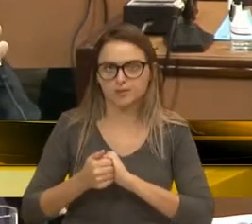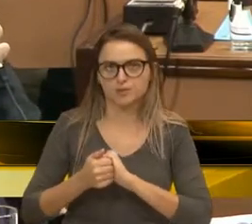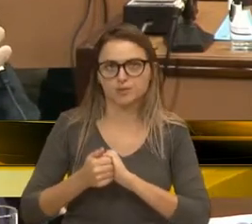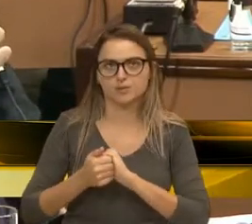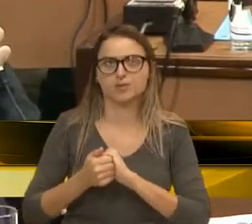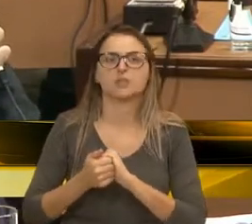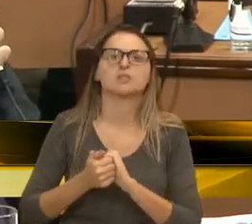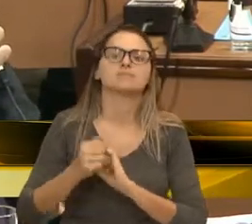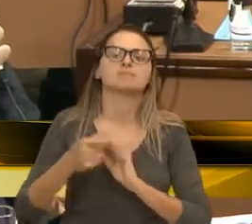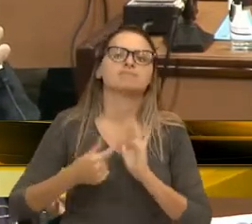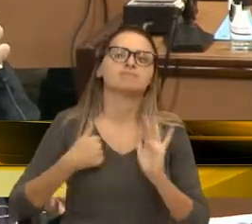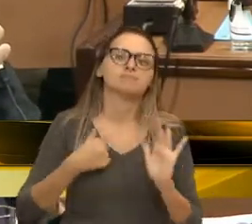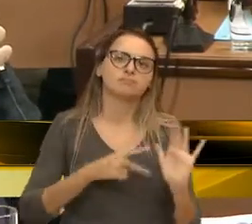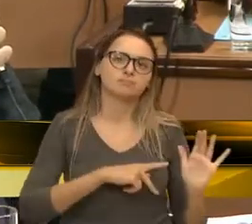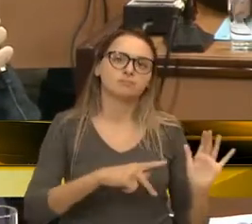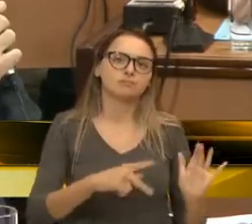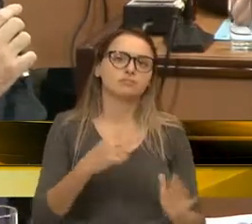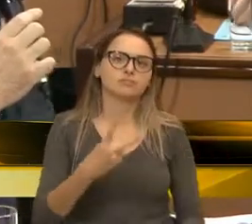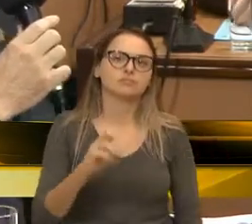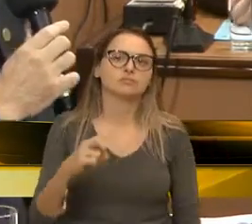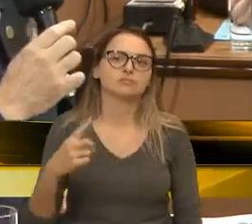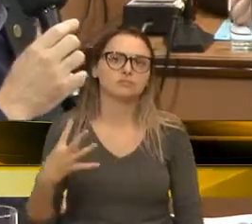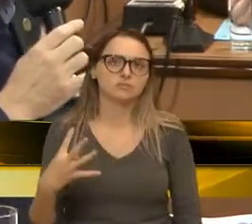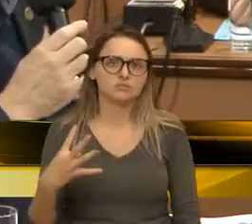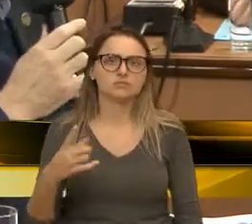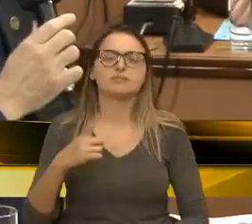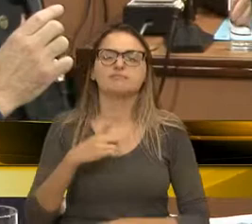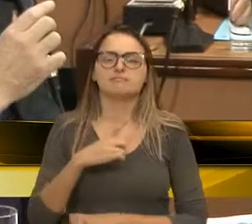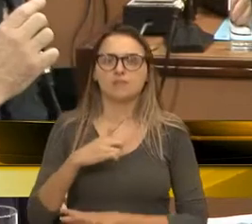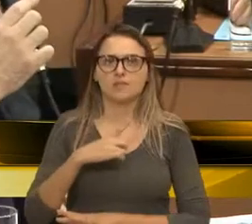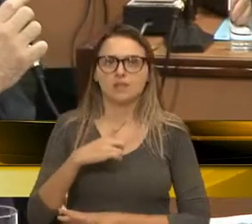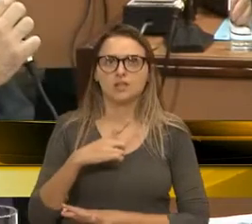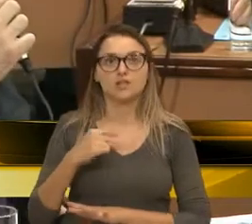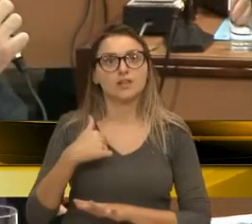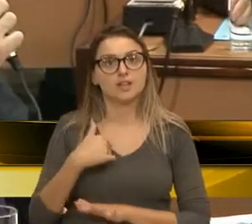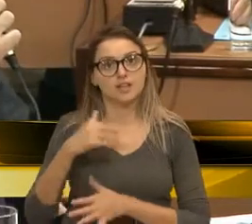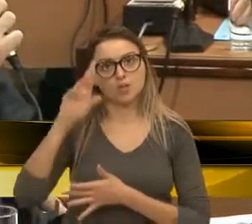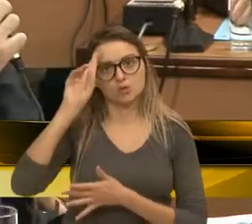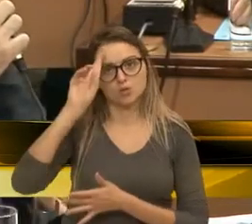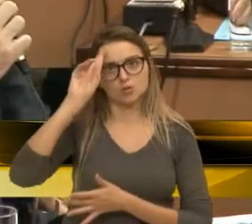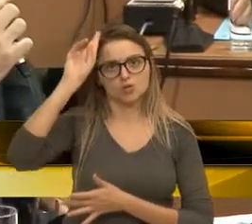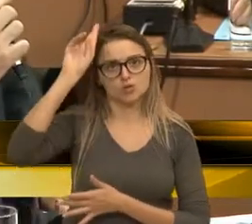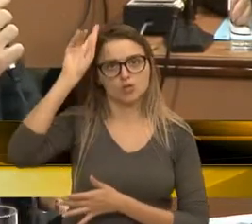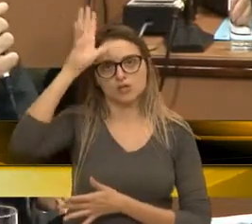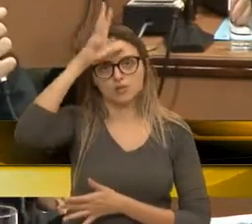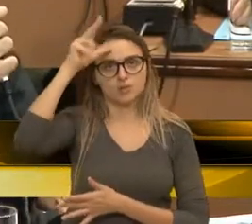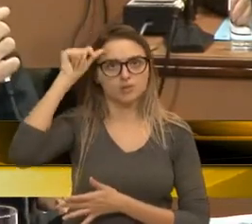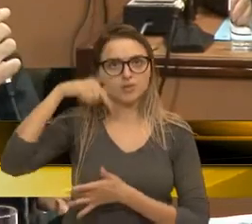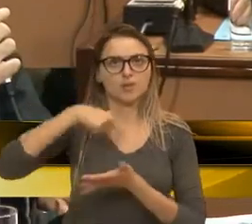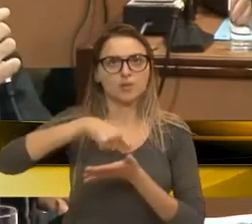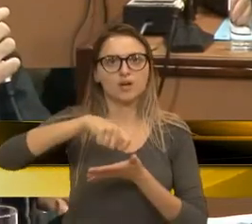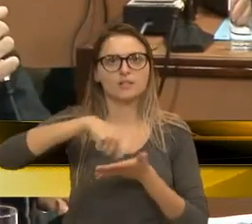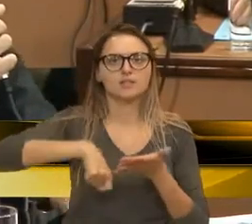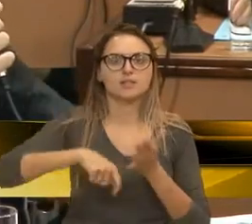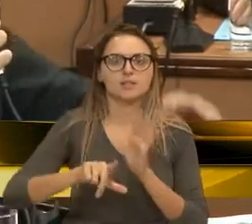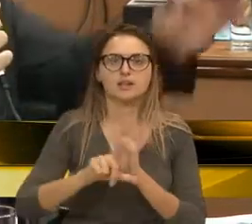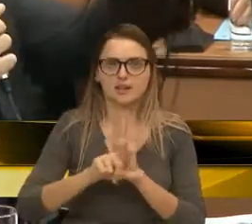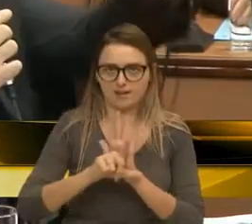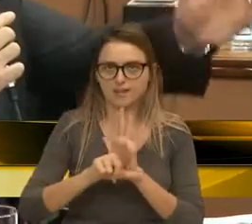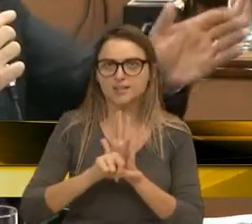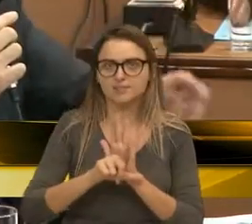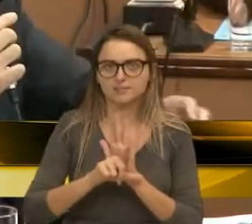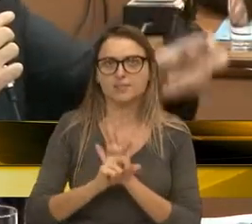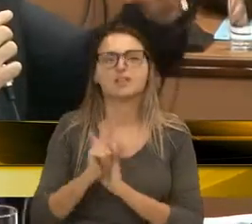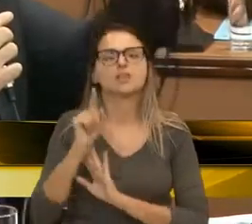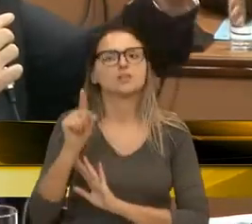na presidência em 2014 e tive a felicidade de, como prefeito em exercício, sancionar essa lei. Vossa Excelência,